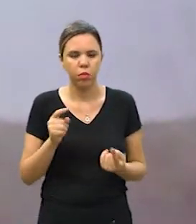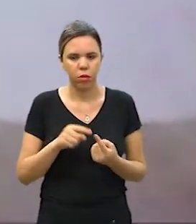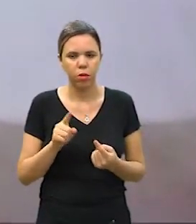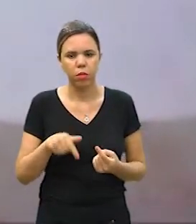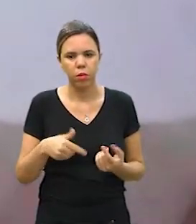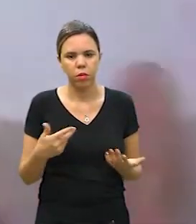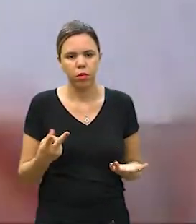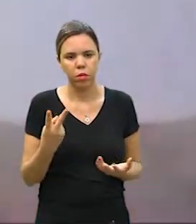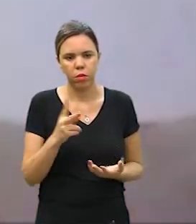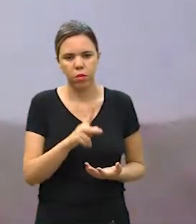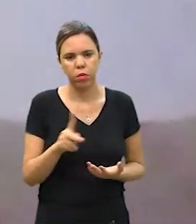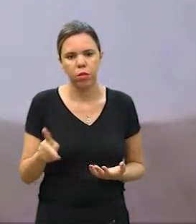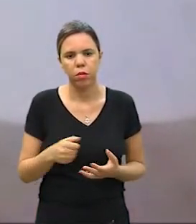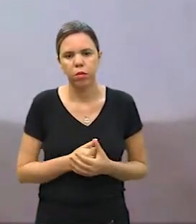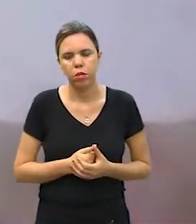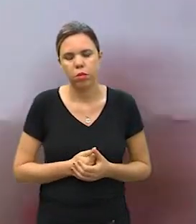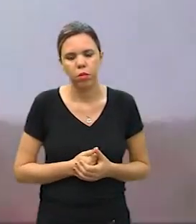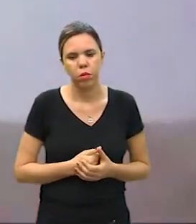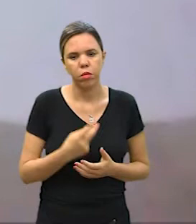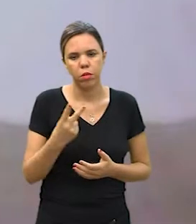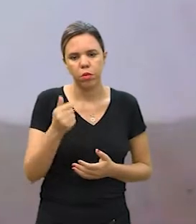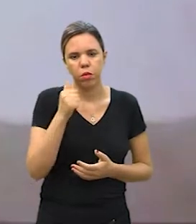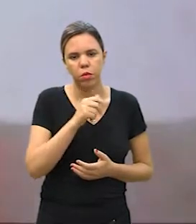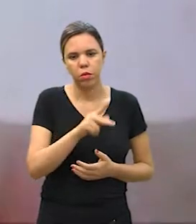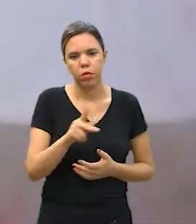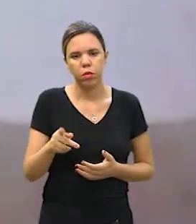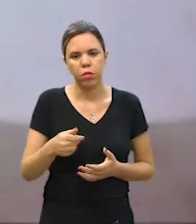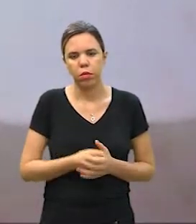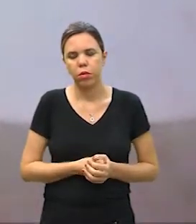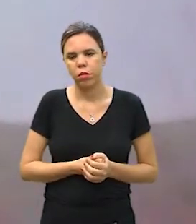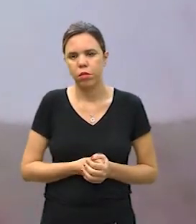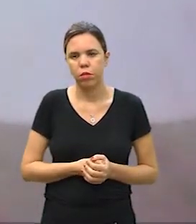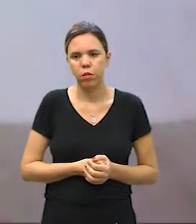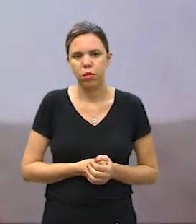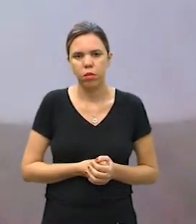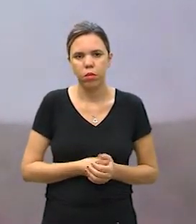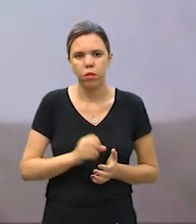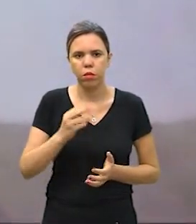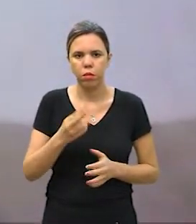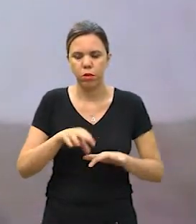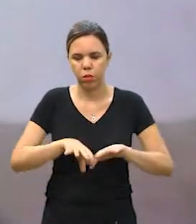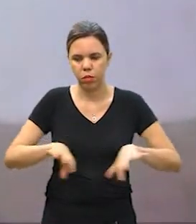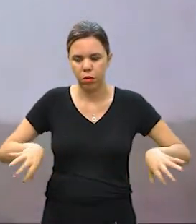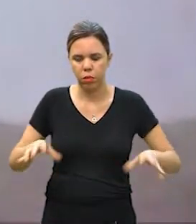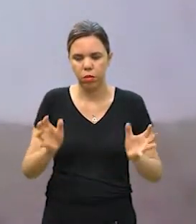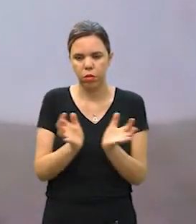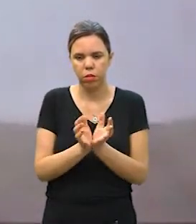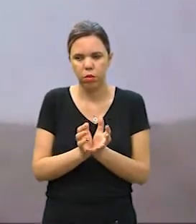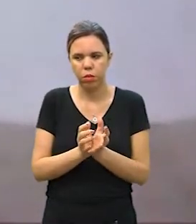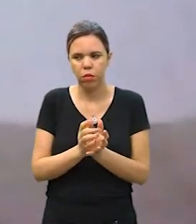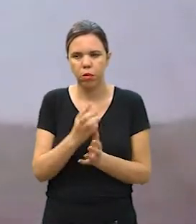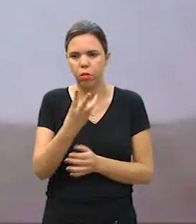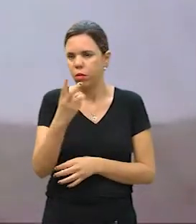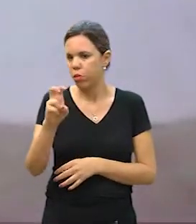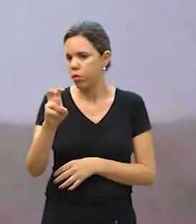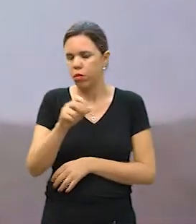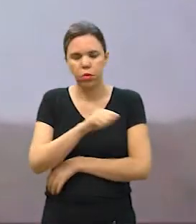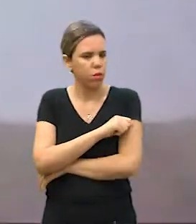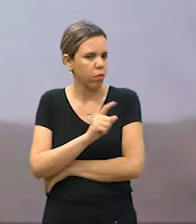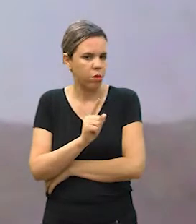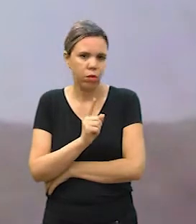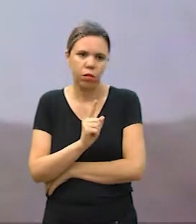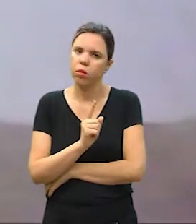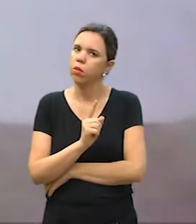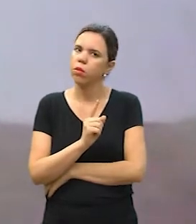ideal seria 2 professores ou 2 professoras, né? Ou então dividir essa turma, mas não